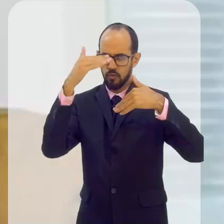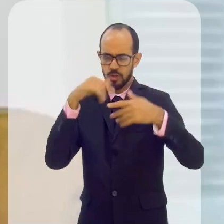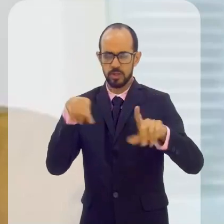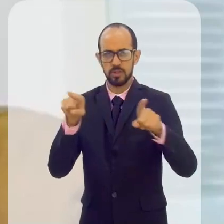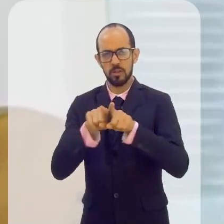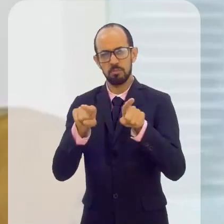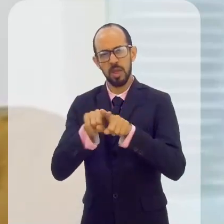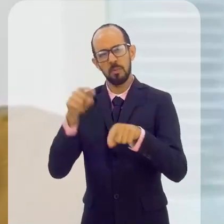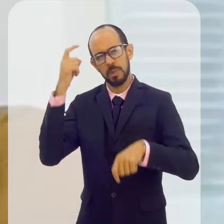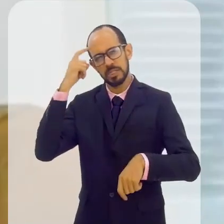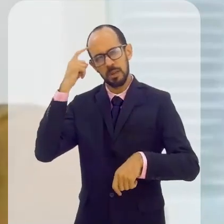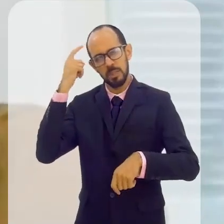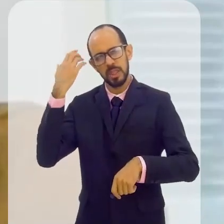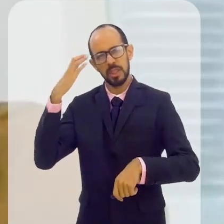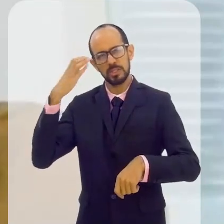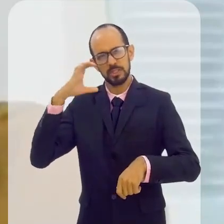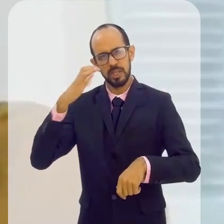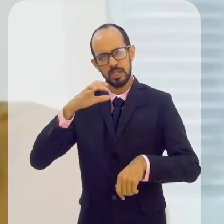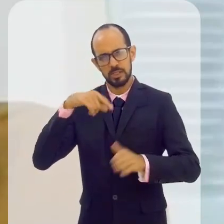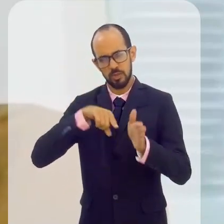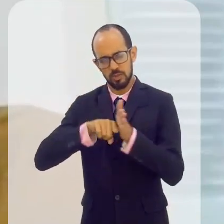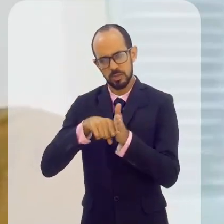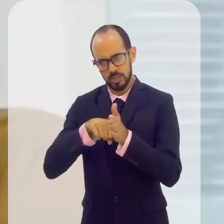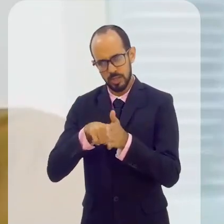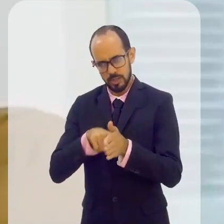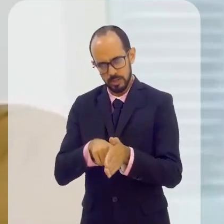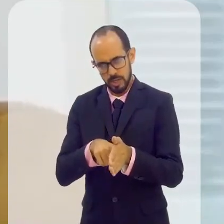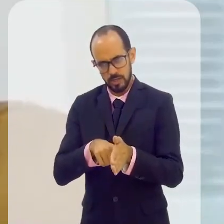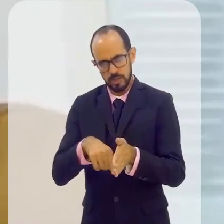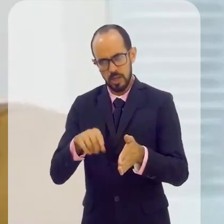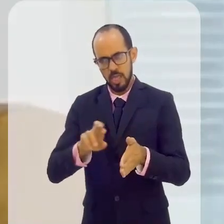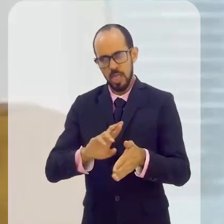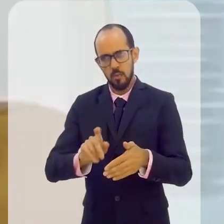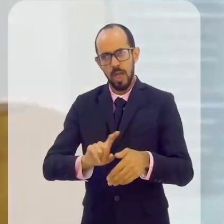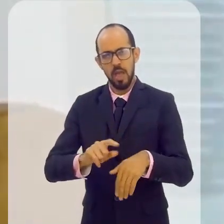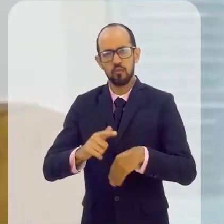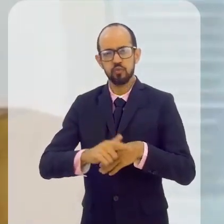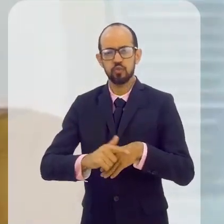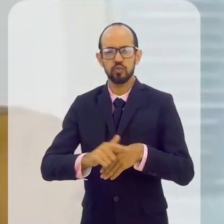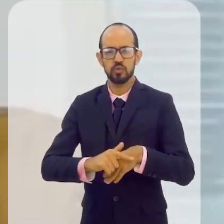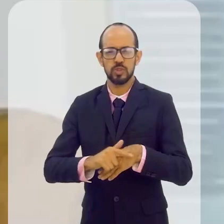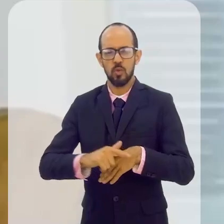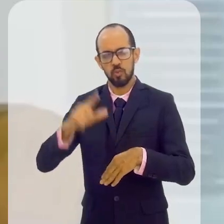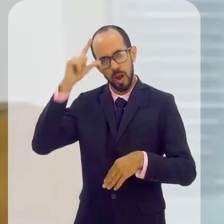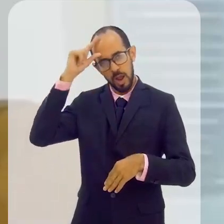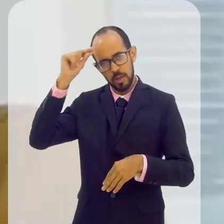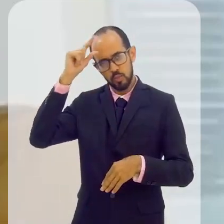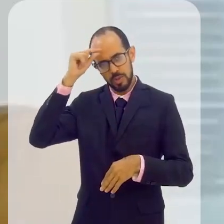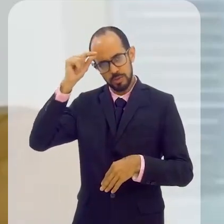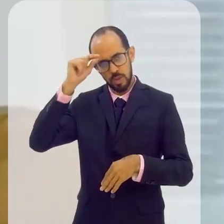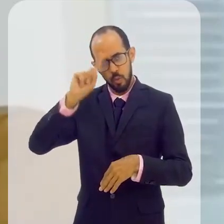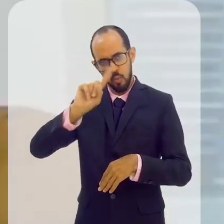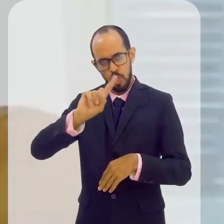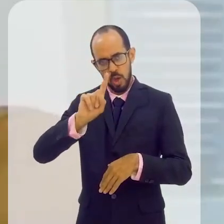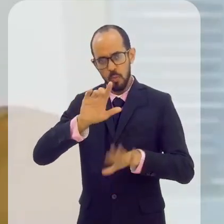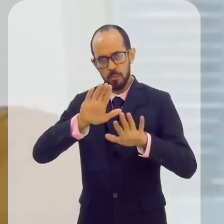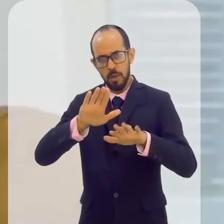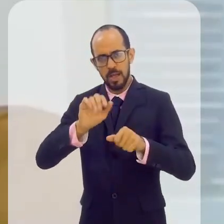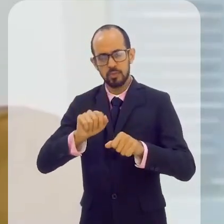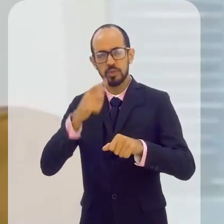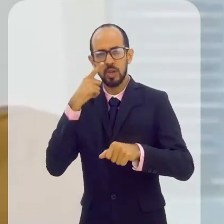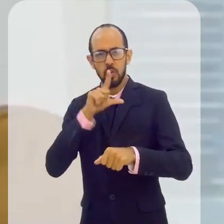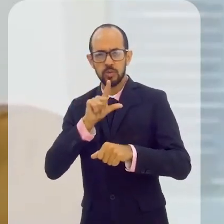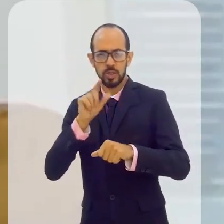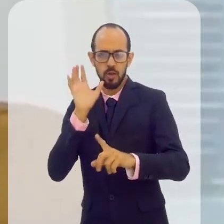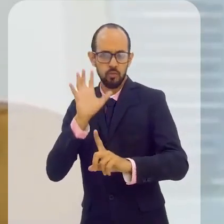profissionais, né? Essa questão do pensamento científico por meio da pesquisa. Não é a função da graduação formar pesquisadores, mas que